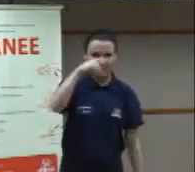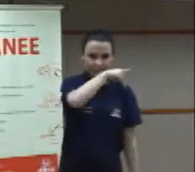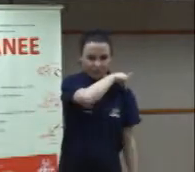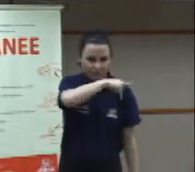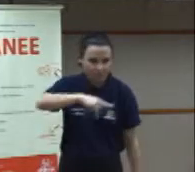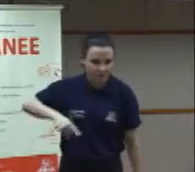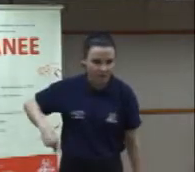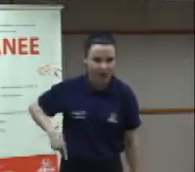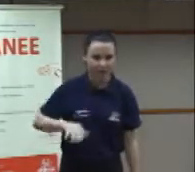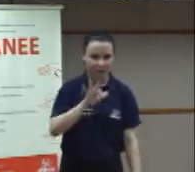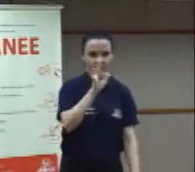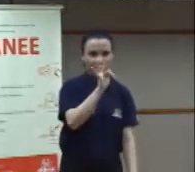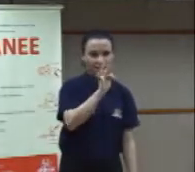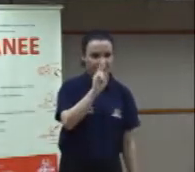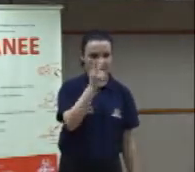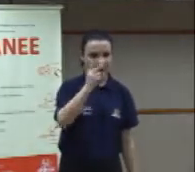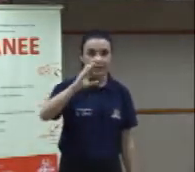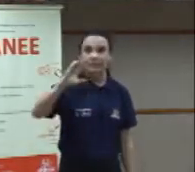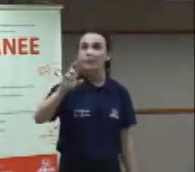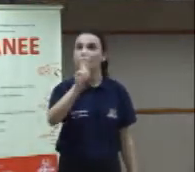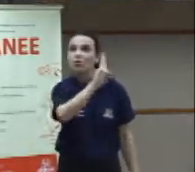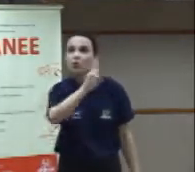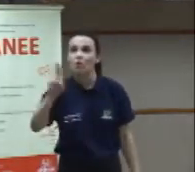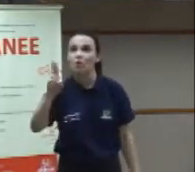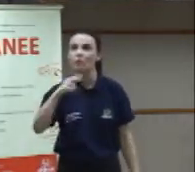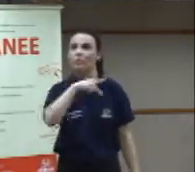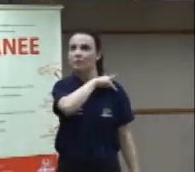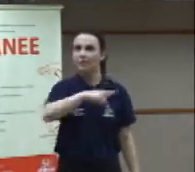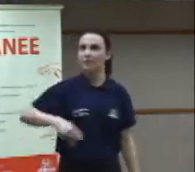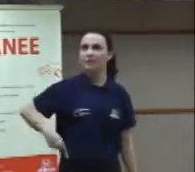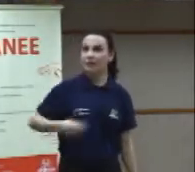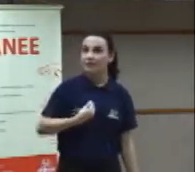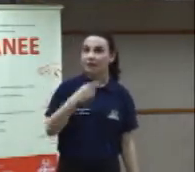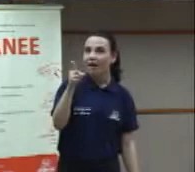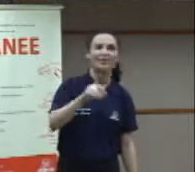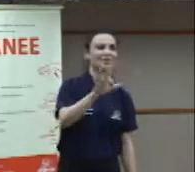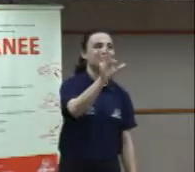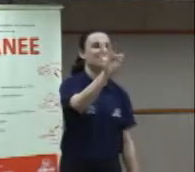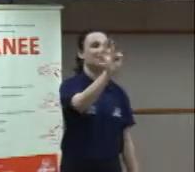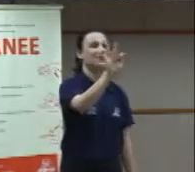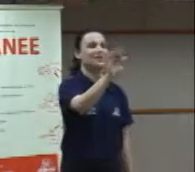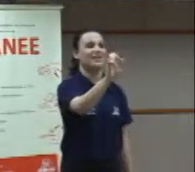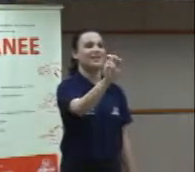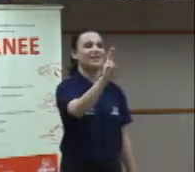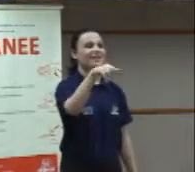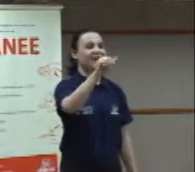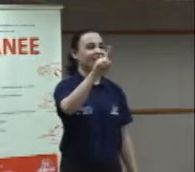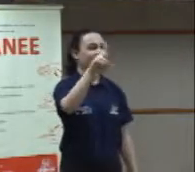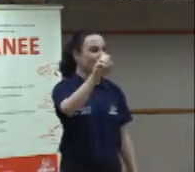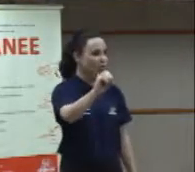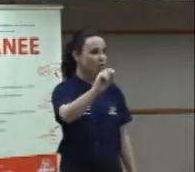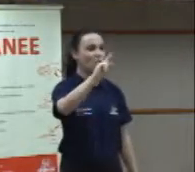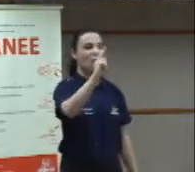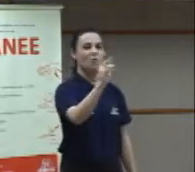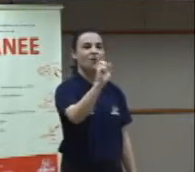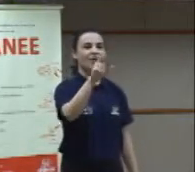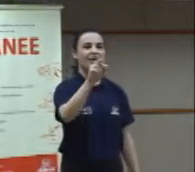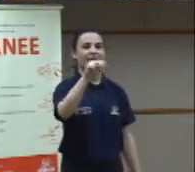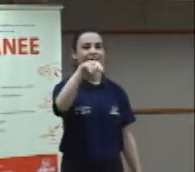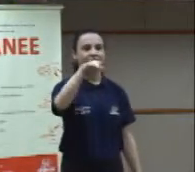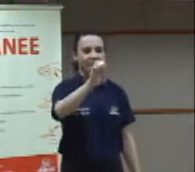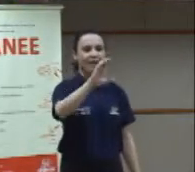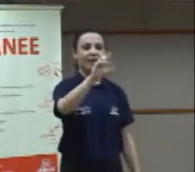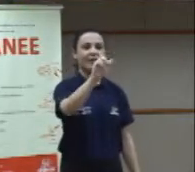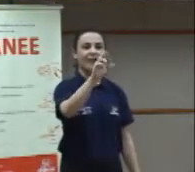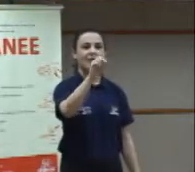Henrique Cardoso, oficializada como a língua das pessoas surdas no Brasil.